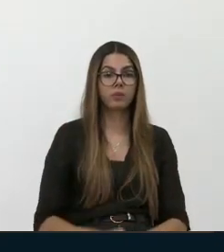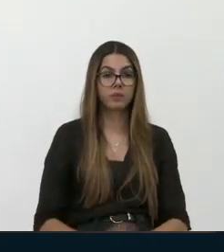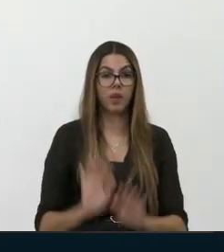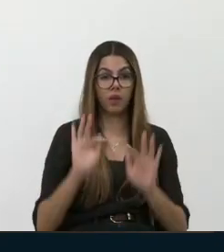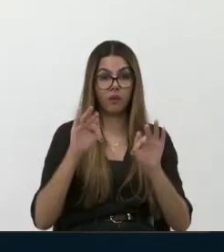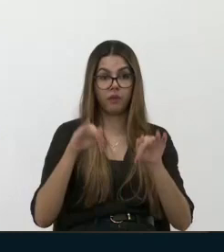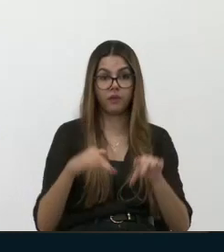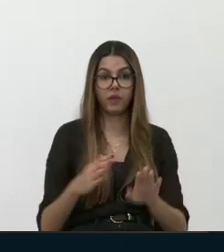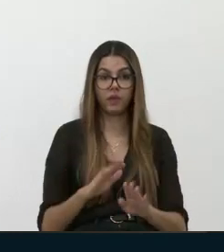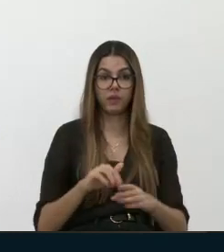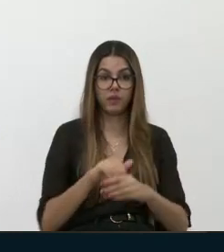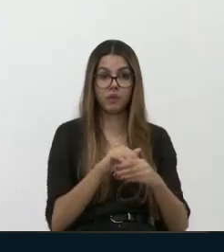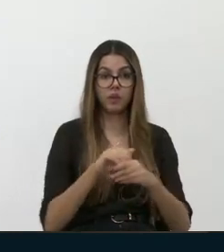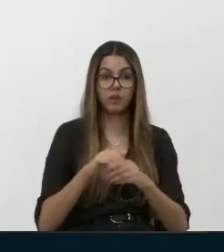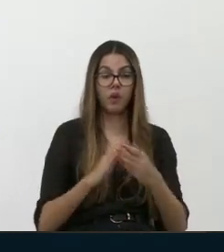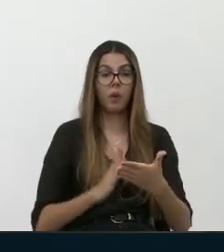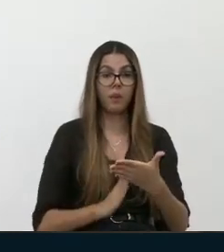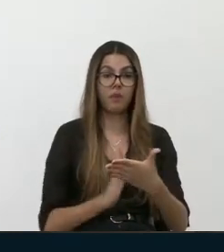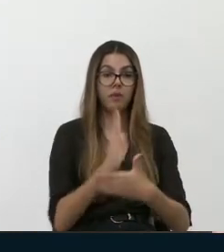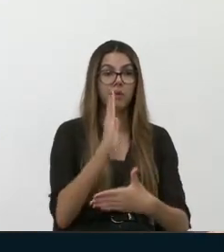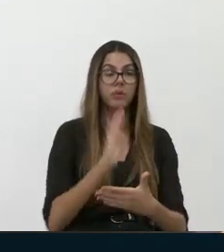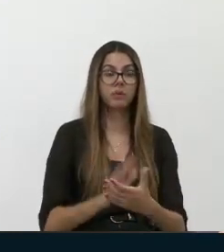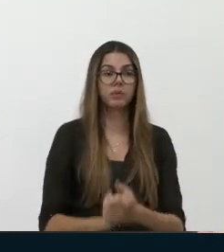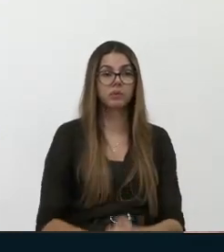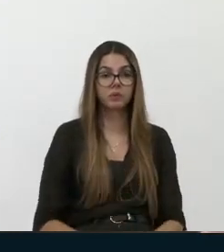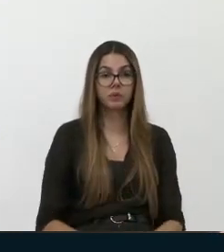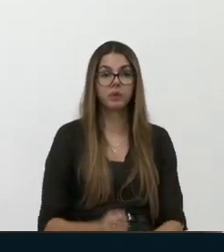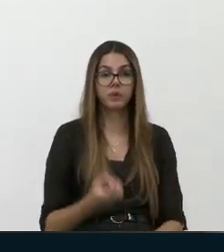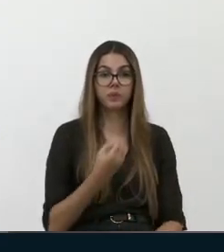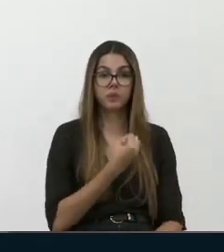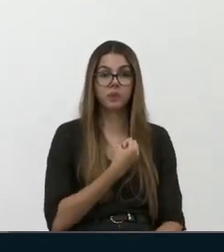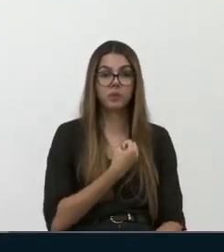Encerrada a votação, aprovado em camisa. Item 19.